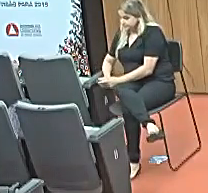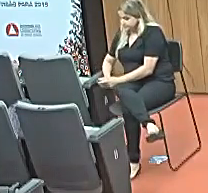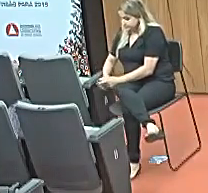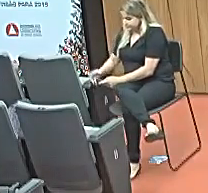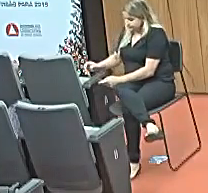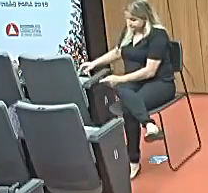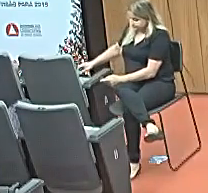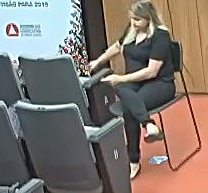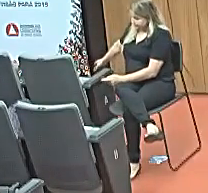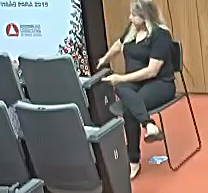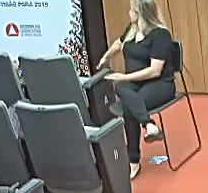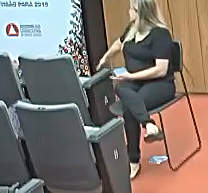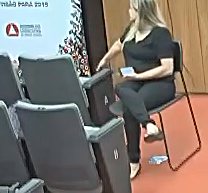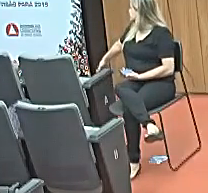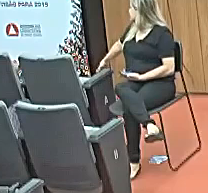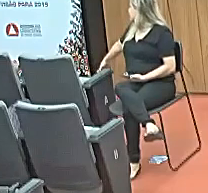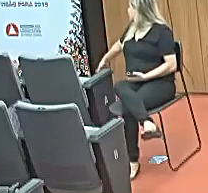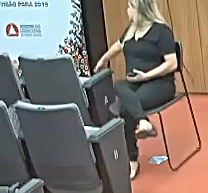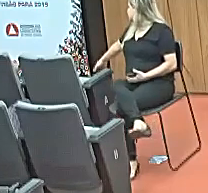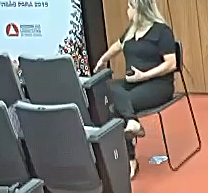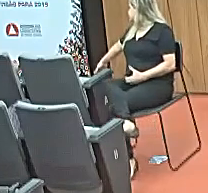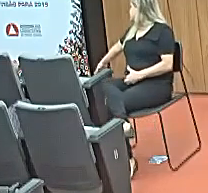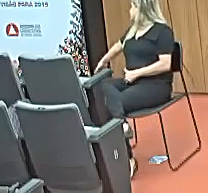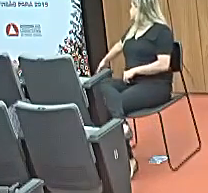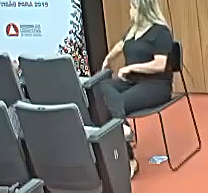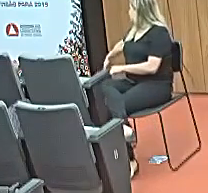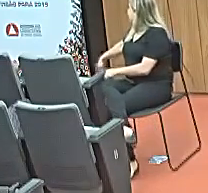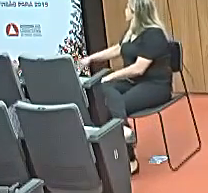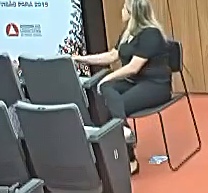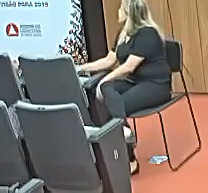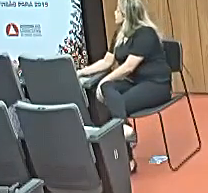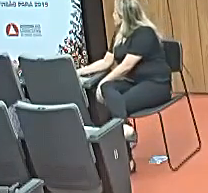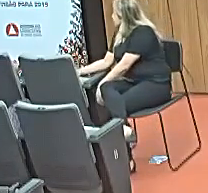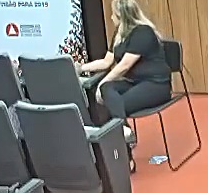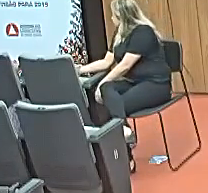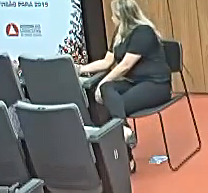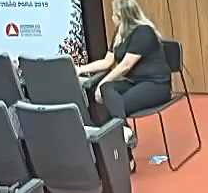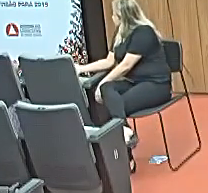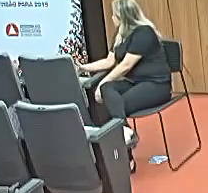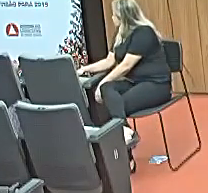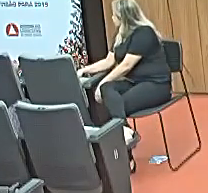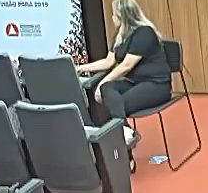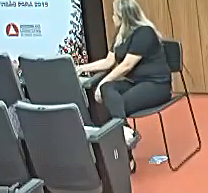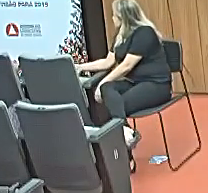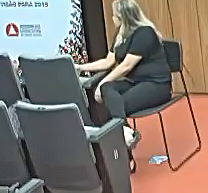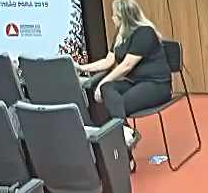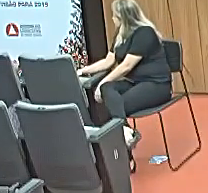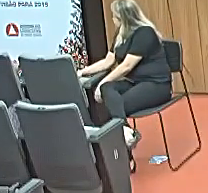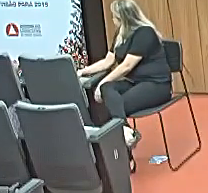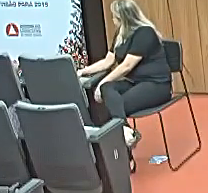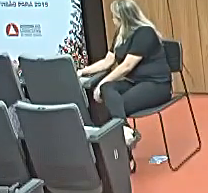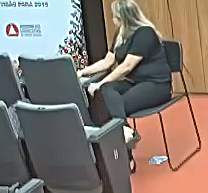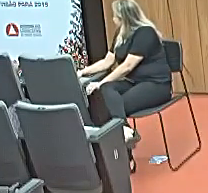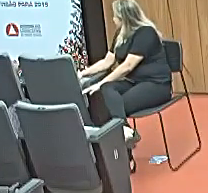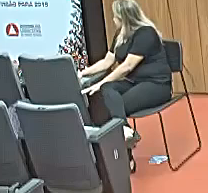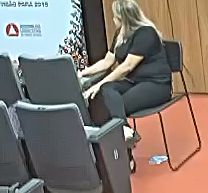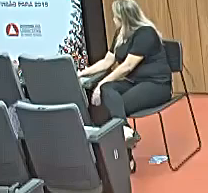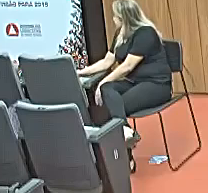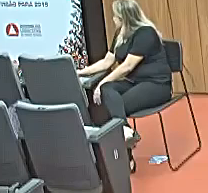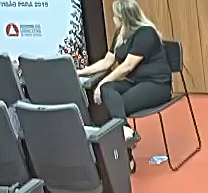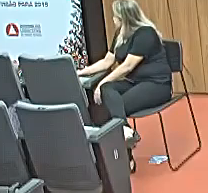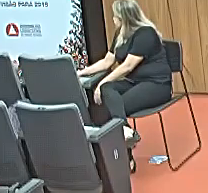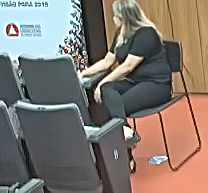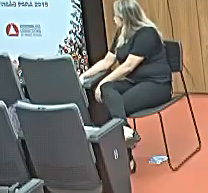presente doutor jeffrey bem eu fiquei como relator do tema infraestrutura das polícias ostensiva